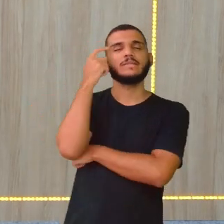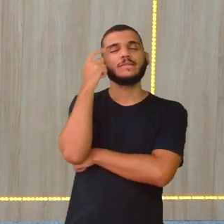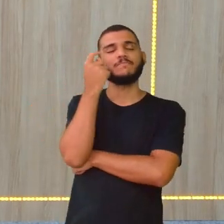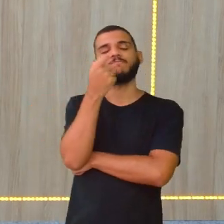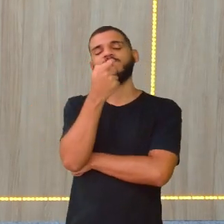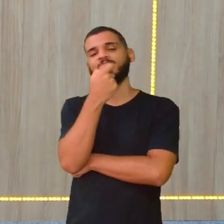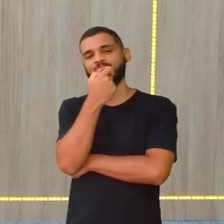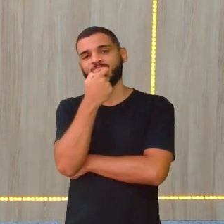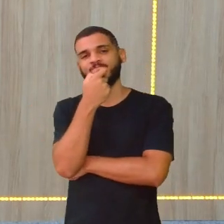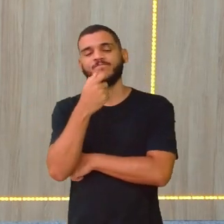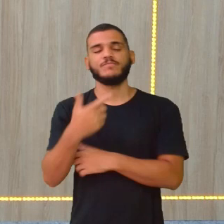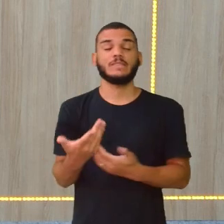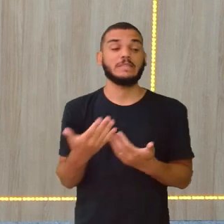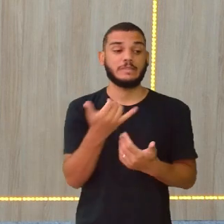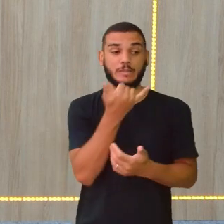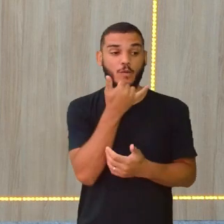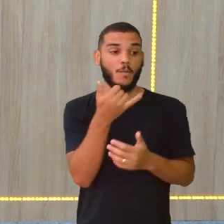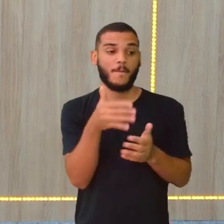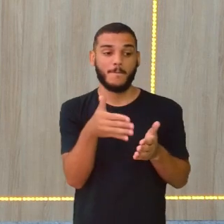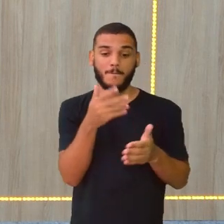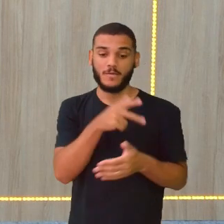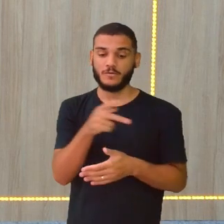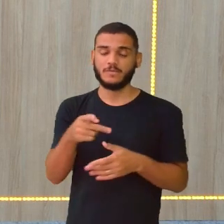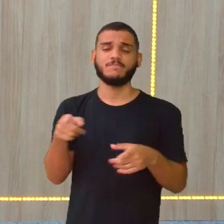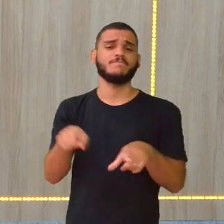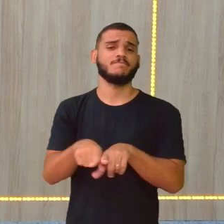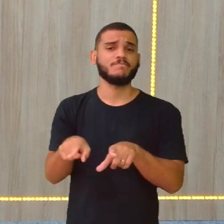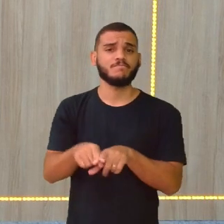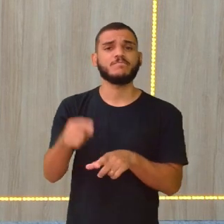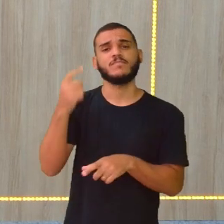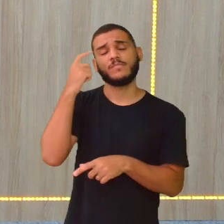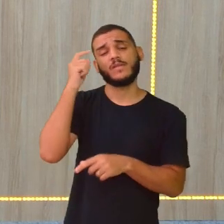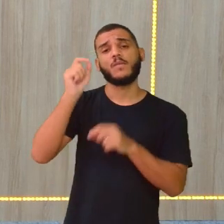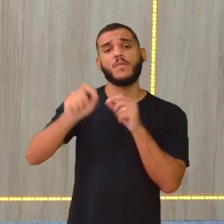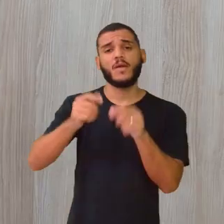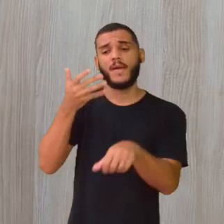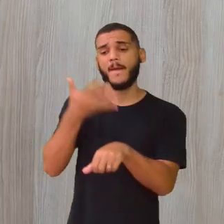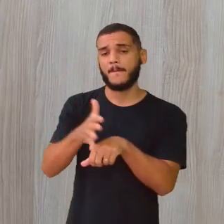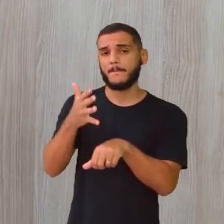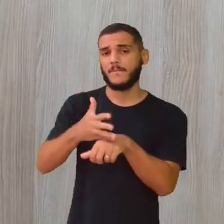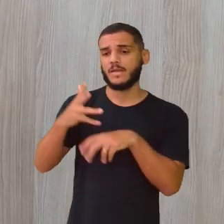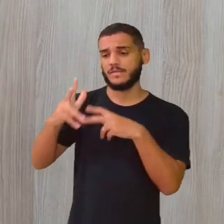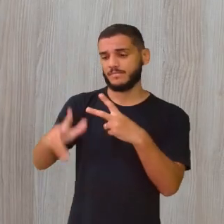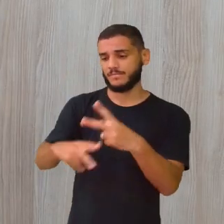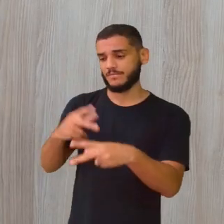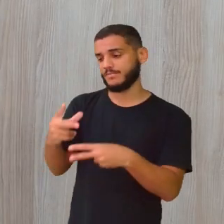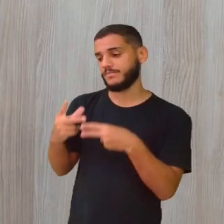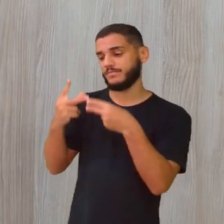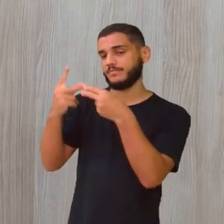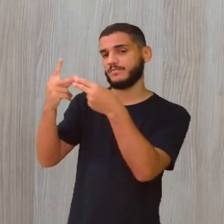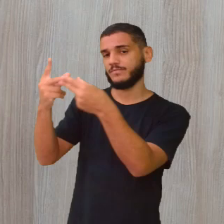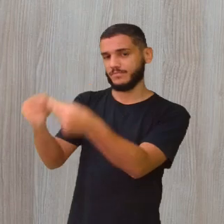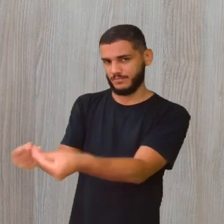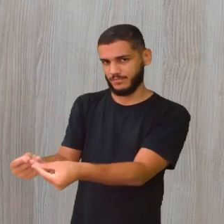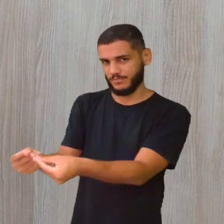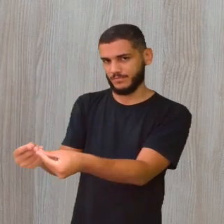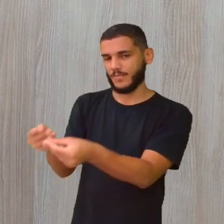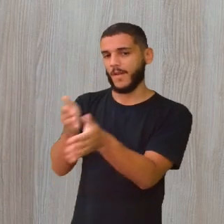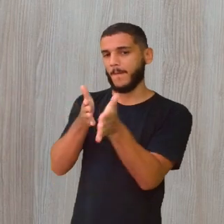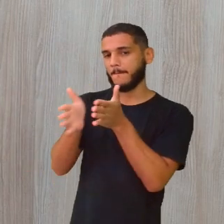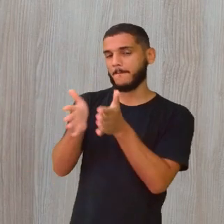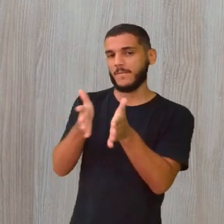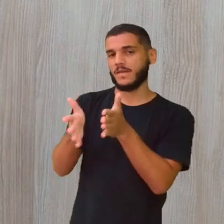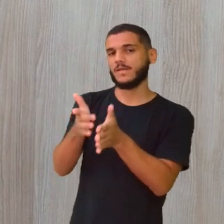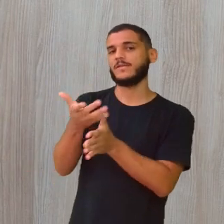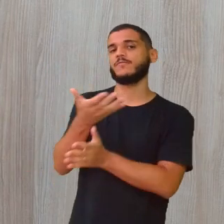em tudo isso. Perdão, professora Adriana, a gente pode até pensar que a própria prática de dar presentes no Sim.